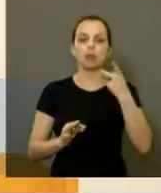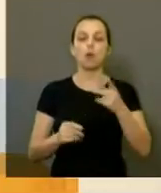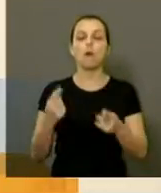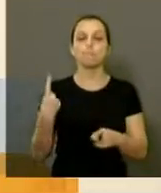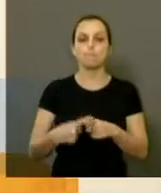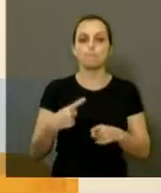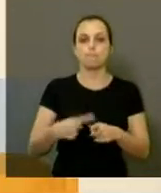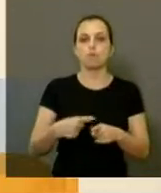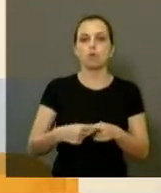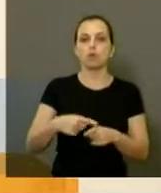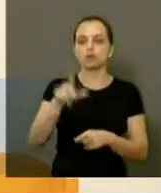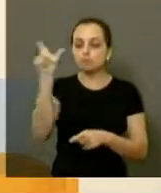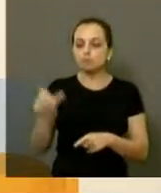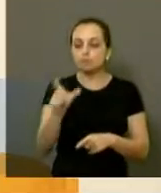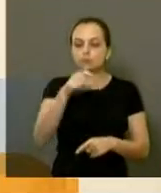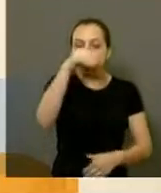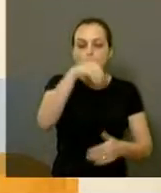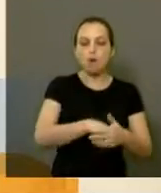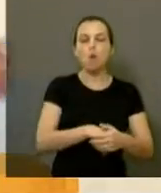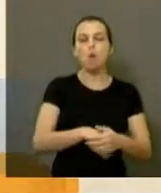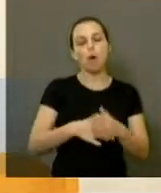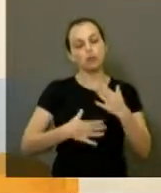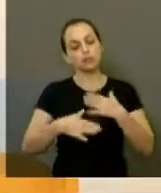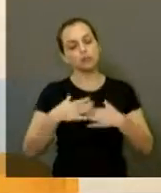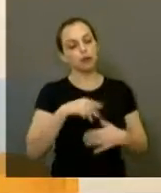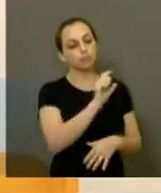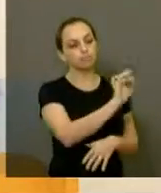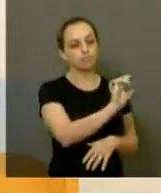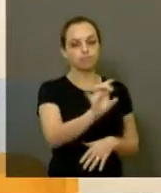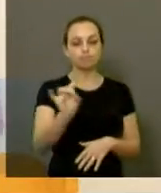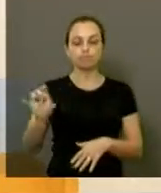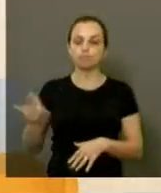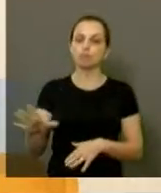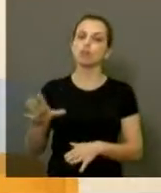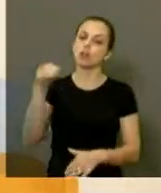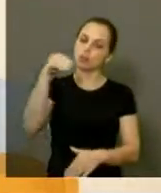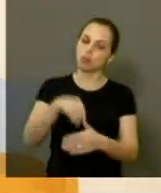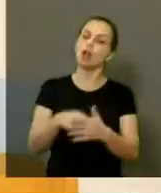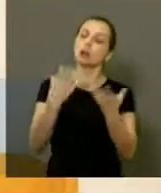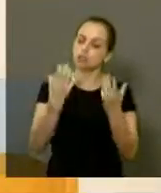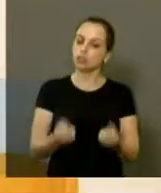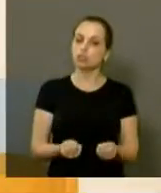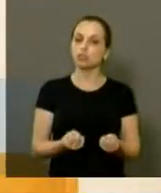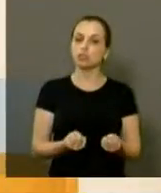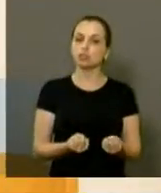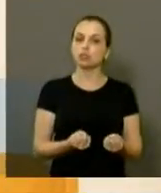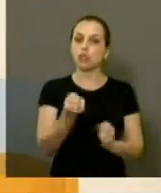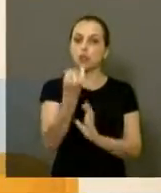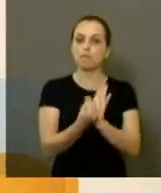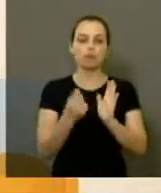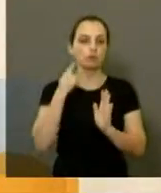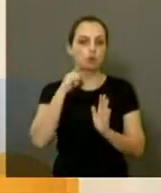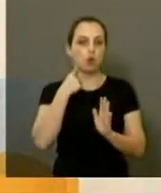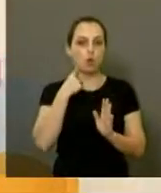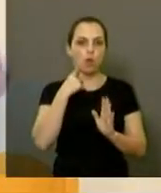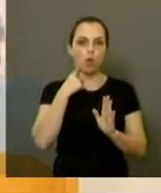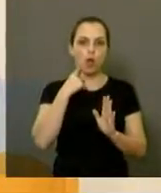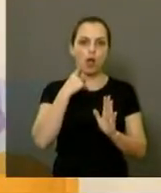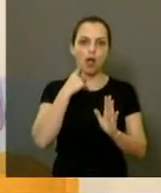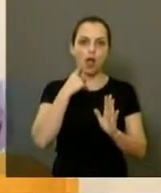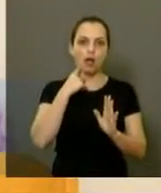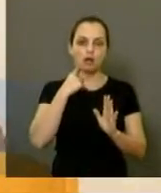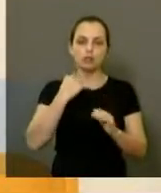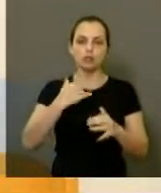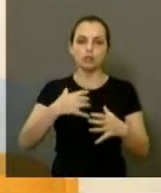eleitor da nossa cidade espera de cada um. Aqueles que votaram a favor da taxa do lixo têm que ter coragem de sair na rua e dizer por